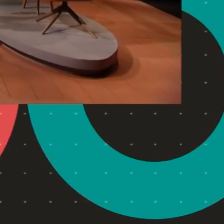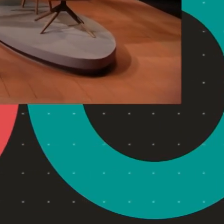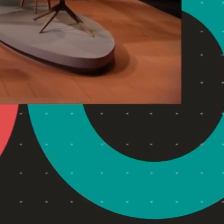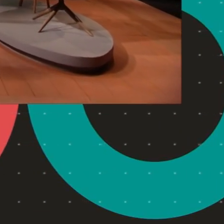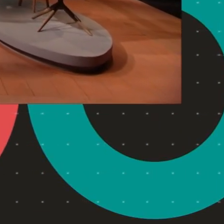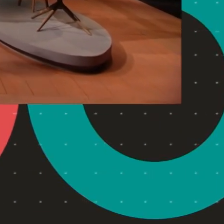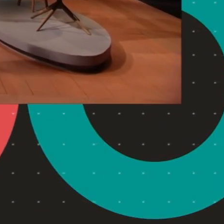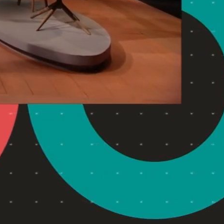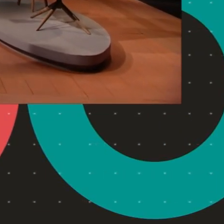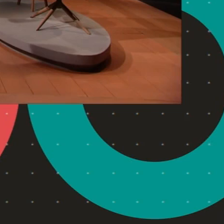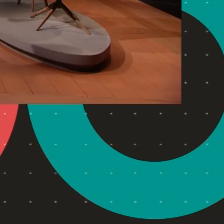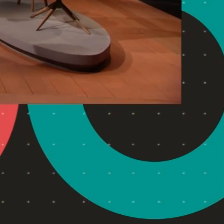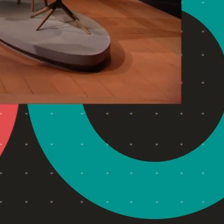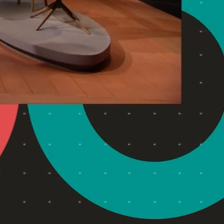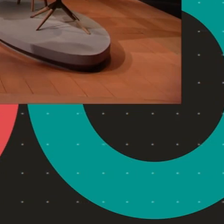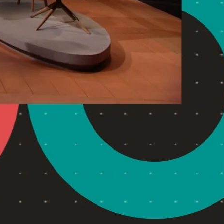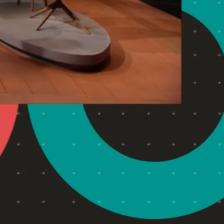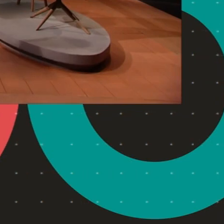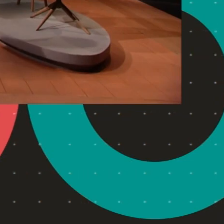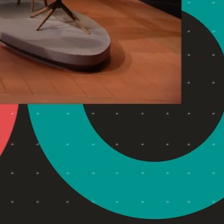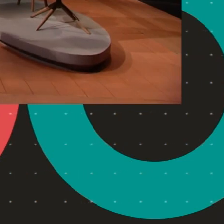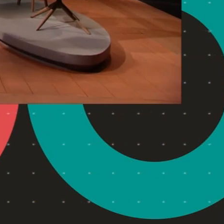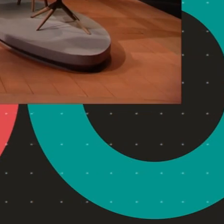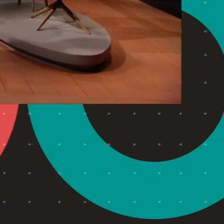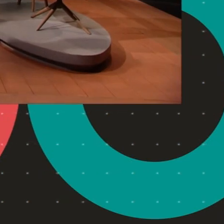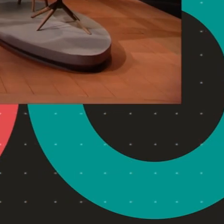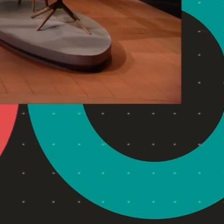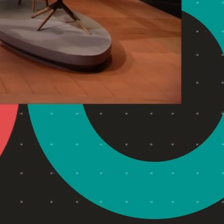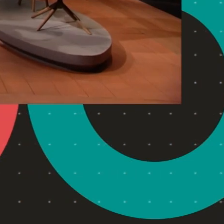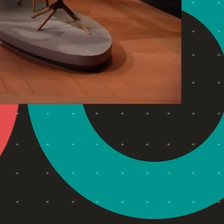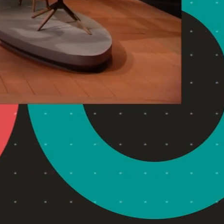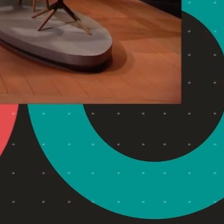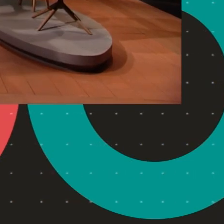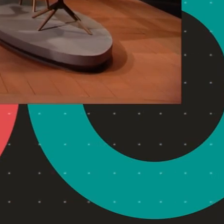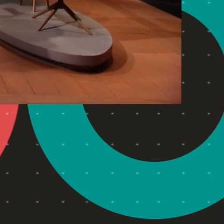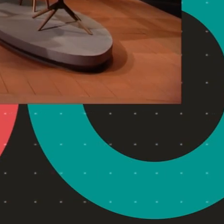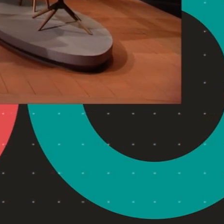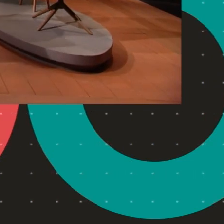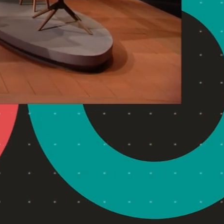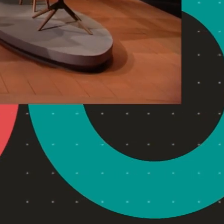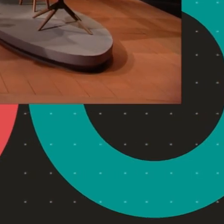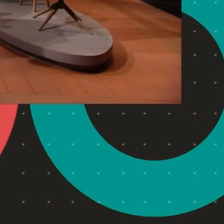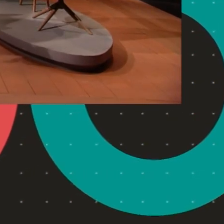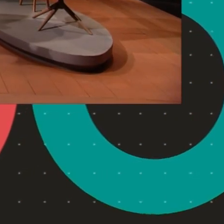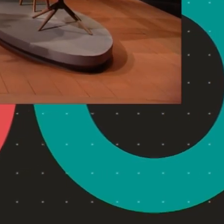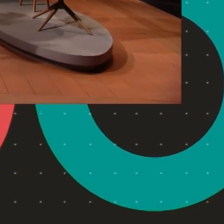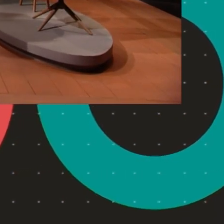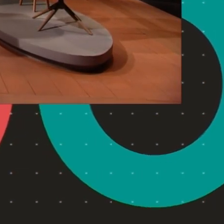Bom, né, Tata? Não, eu Muito que bom. agradeço muito você. Obrigada.